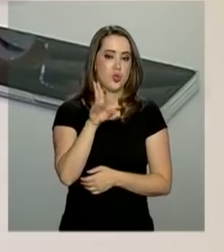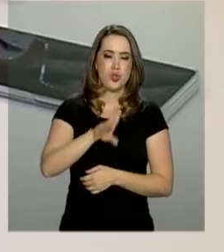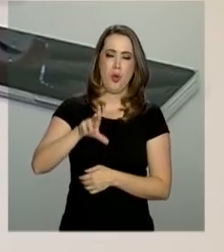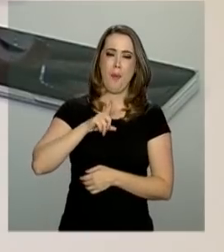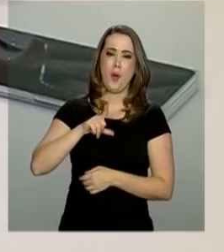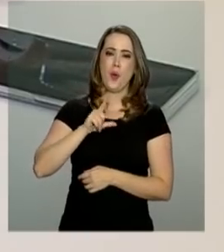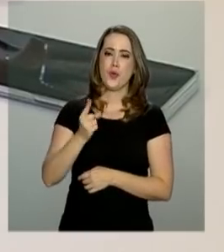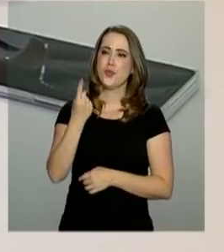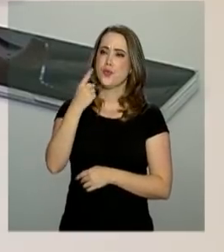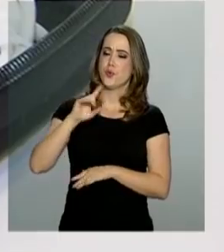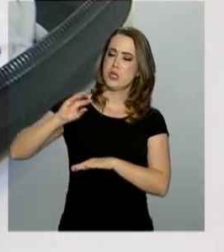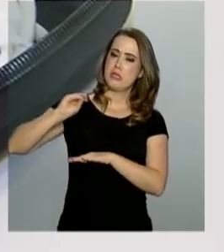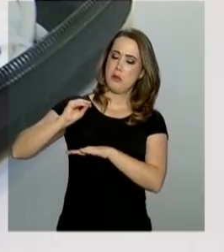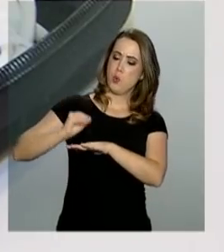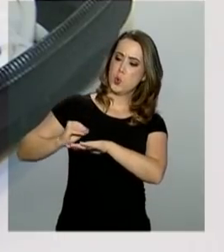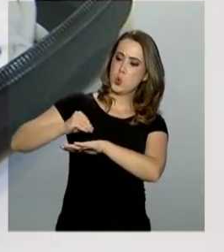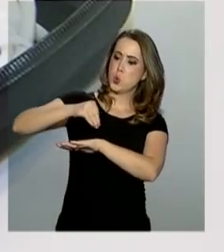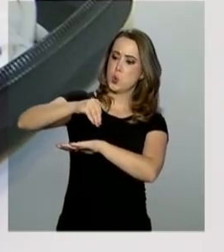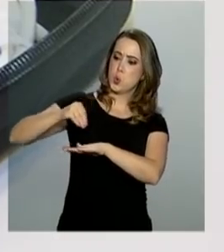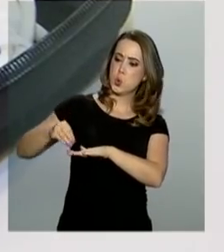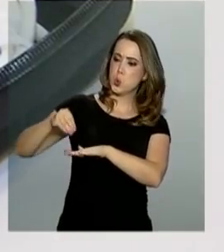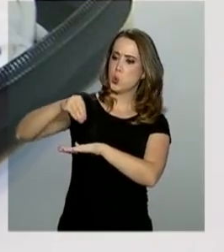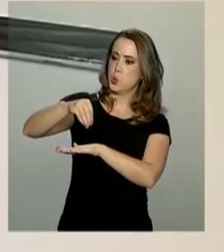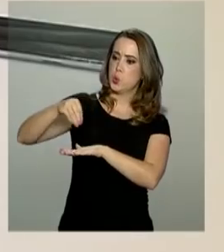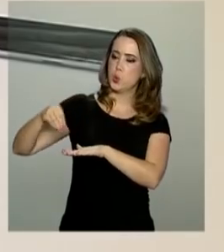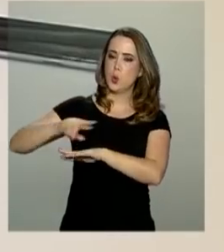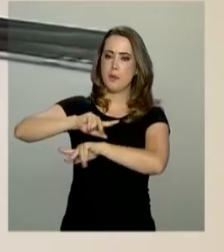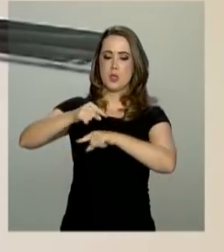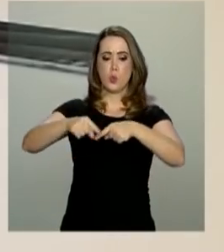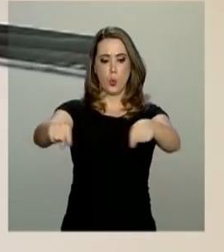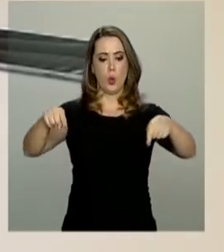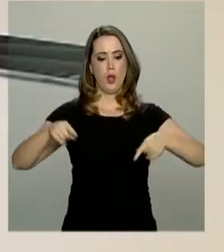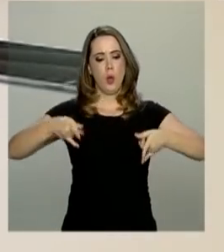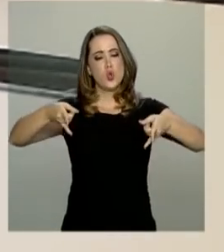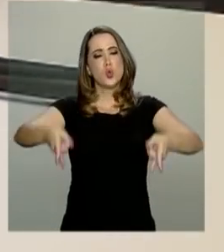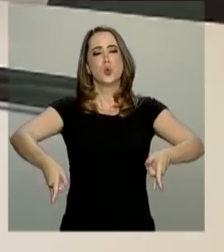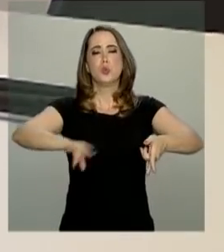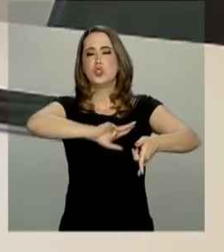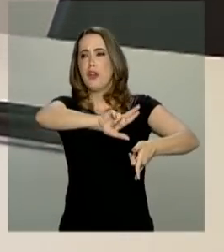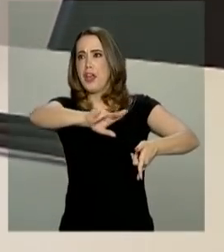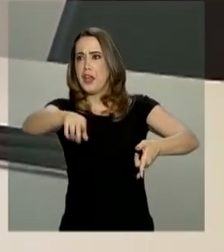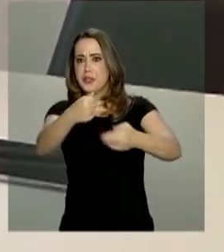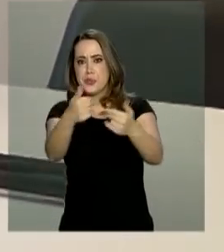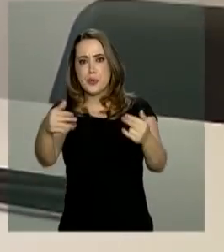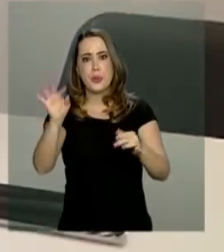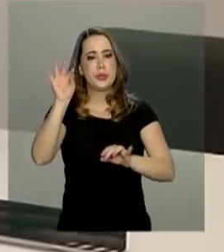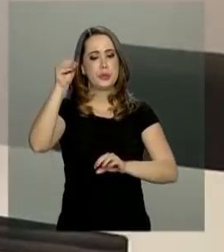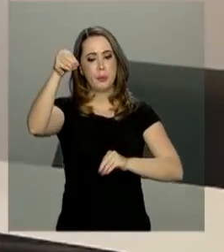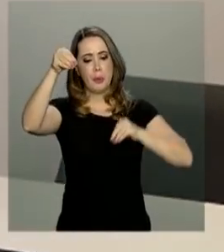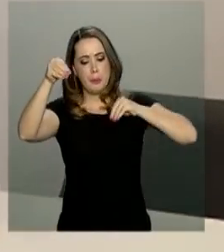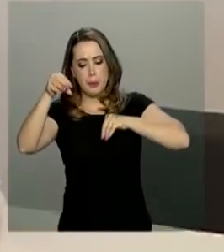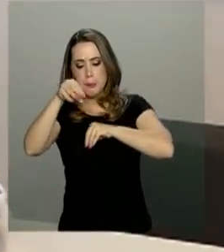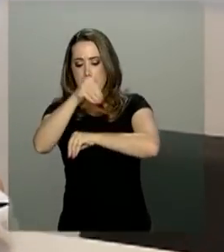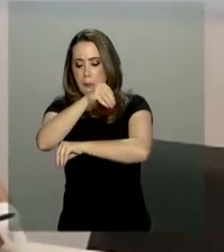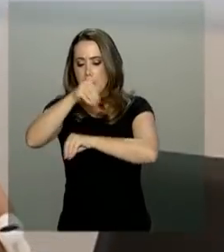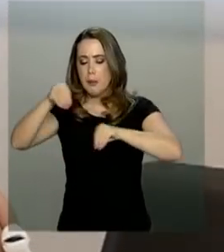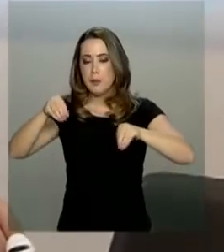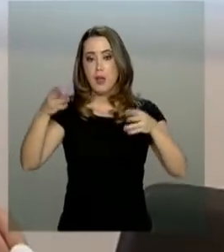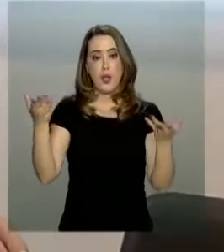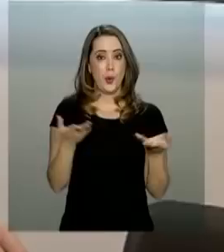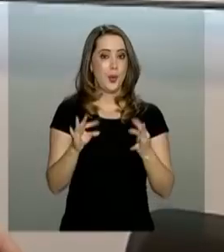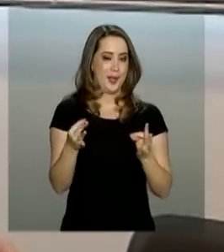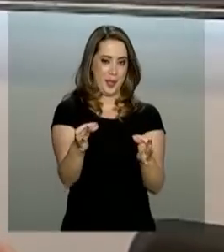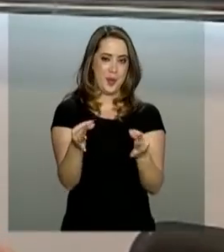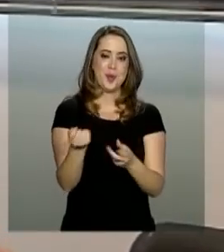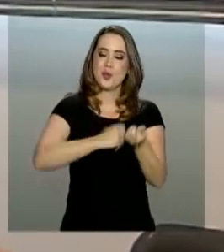chamado polissonografia, que custa caro e exige um quarto cheio de equipamentos. A tecnologia brasileira economiza